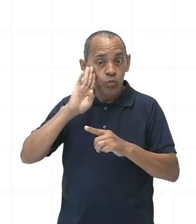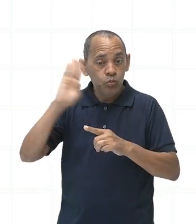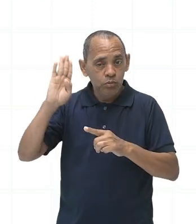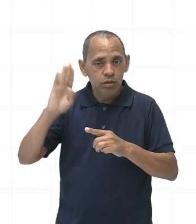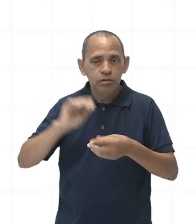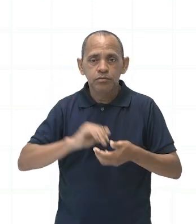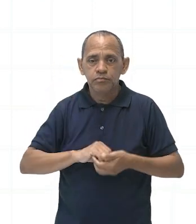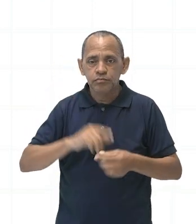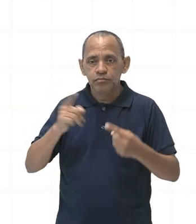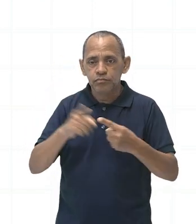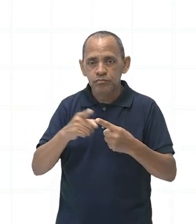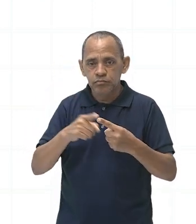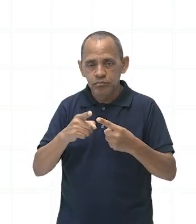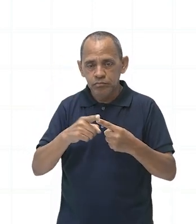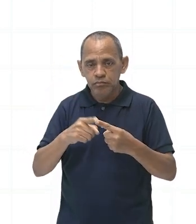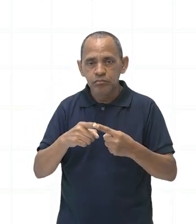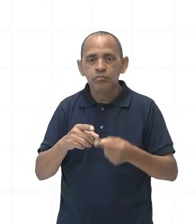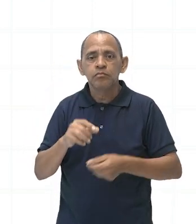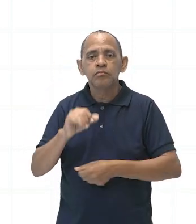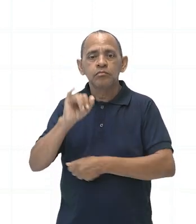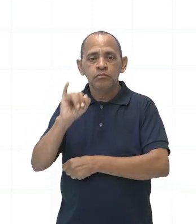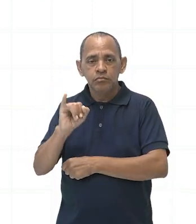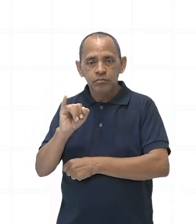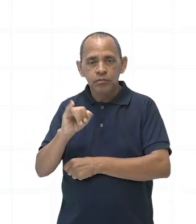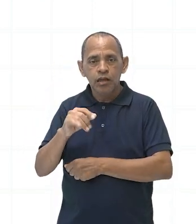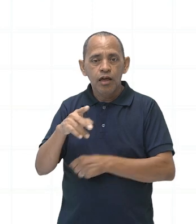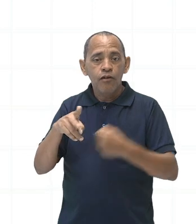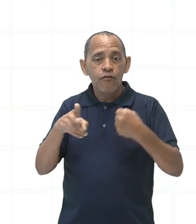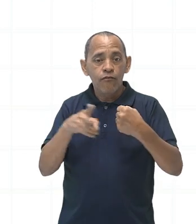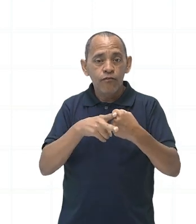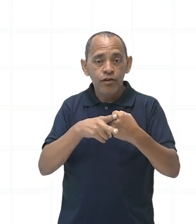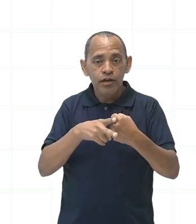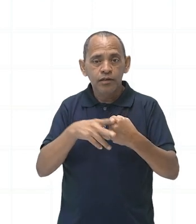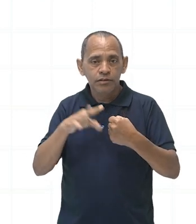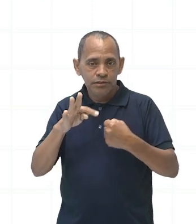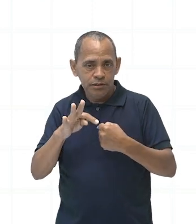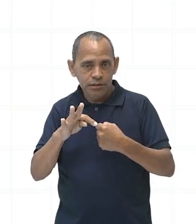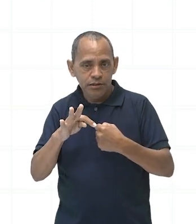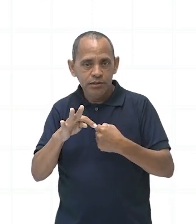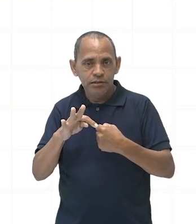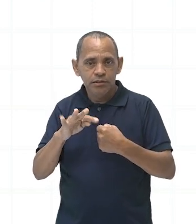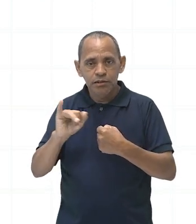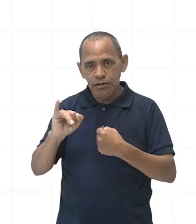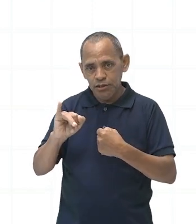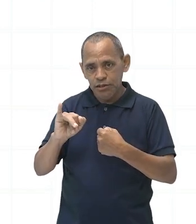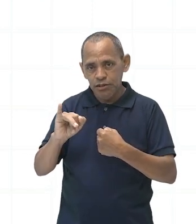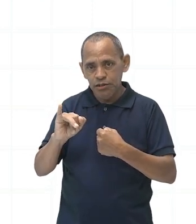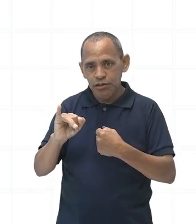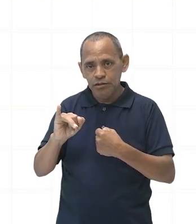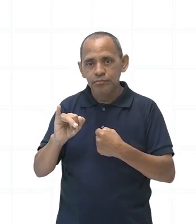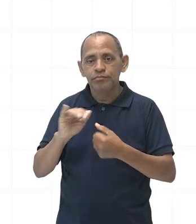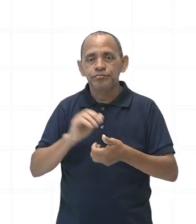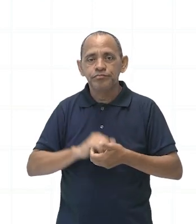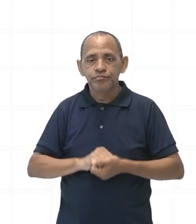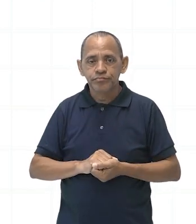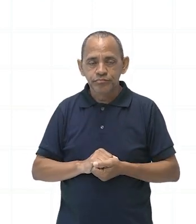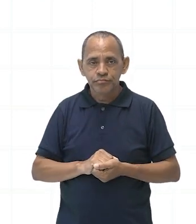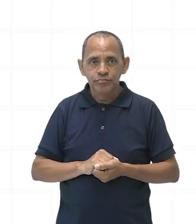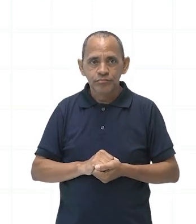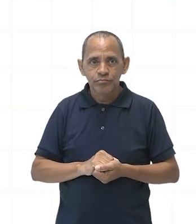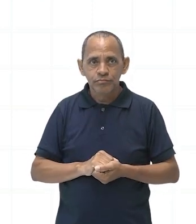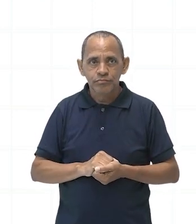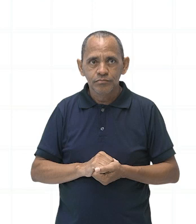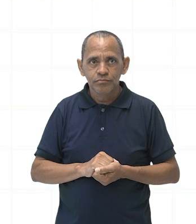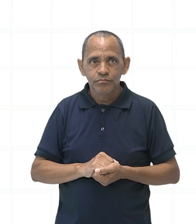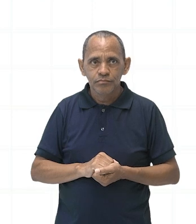Eu tenho o verbo intransitivo, que é o verbo que não precisa de complementação, tá, gente? Se